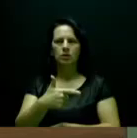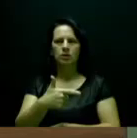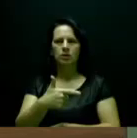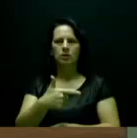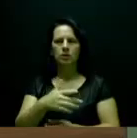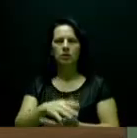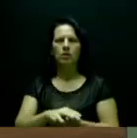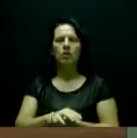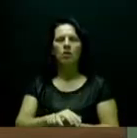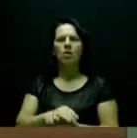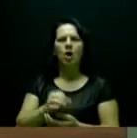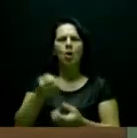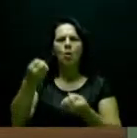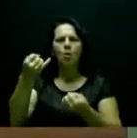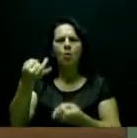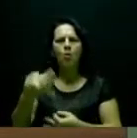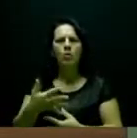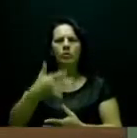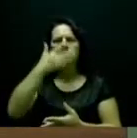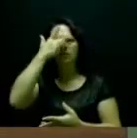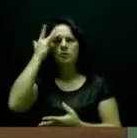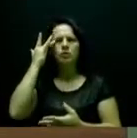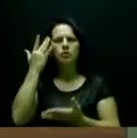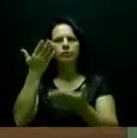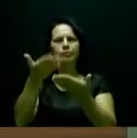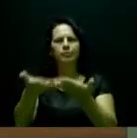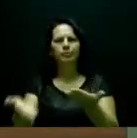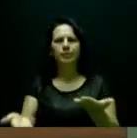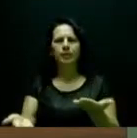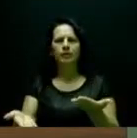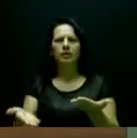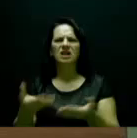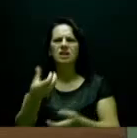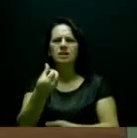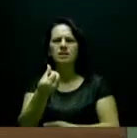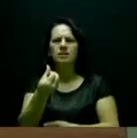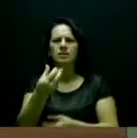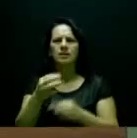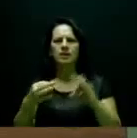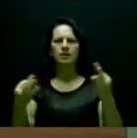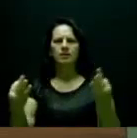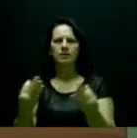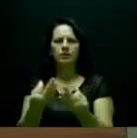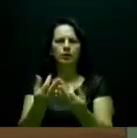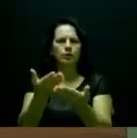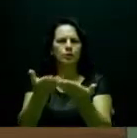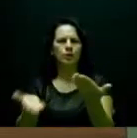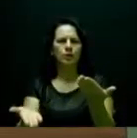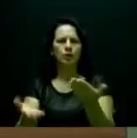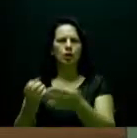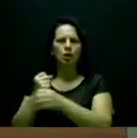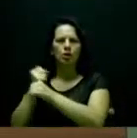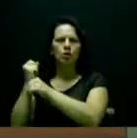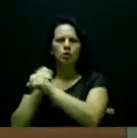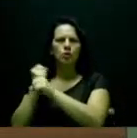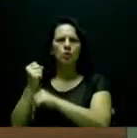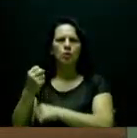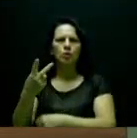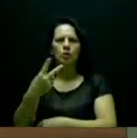vejam quantas pessoas perderam tudo. 6 famílias. Desde